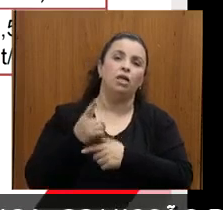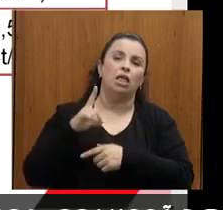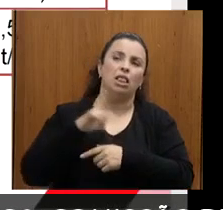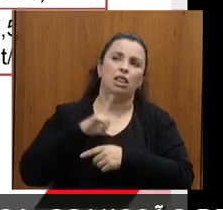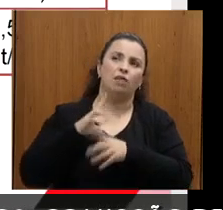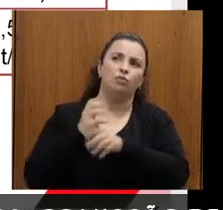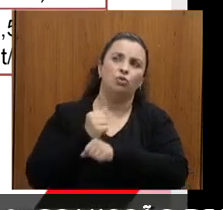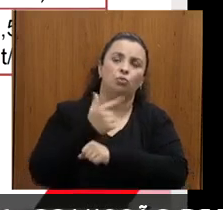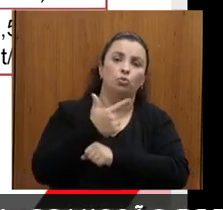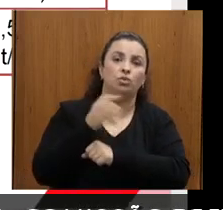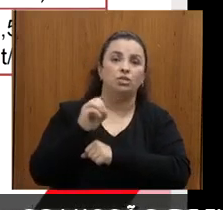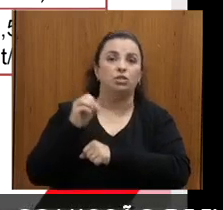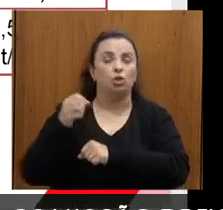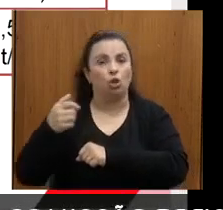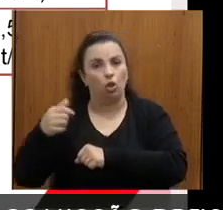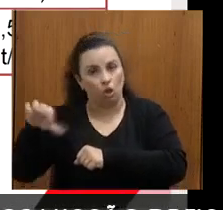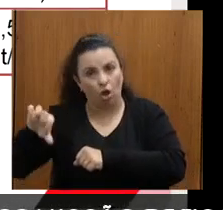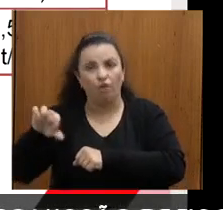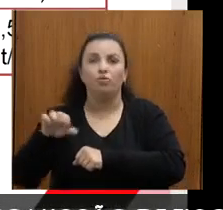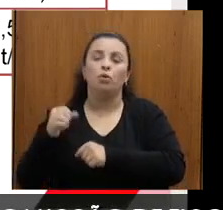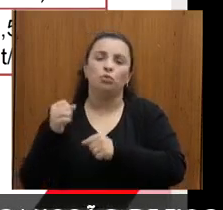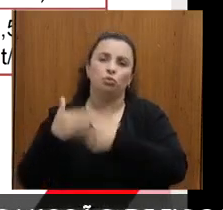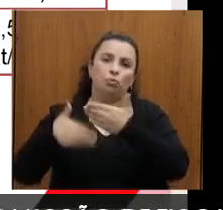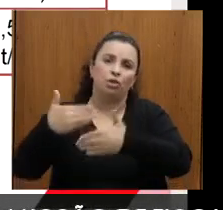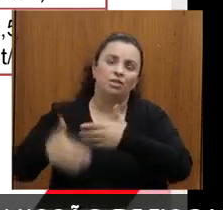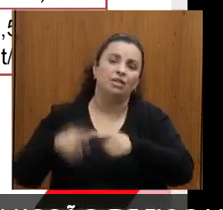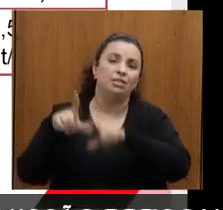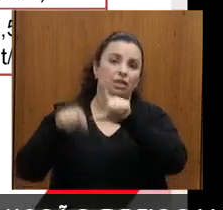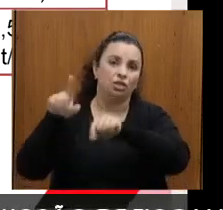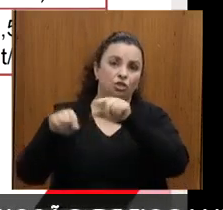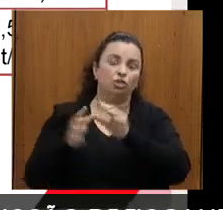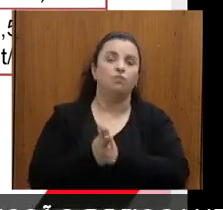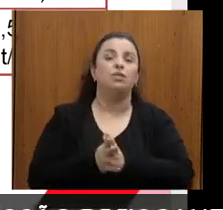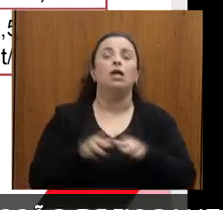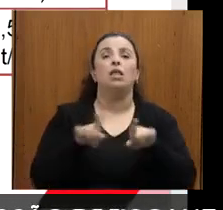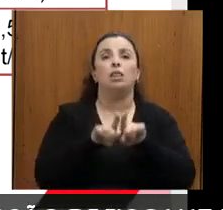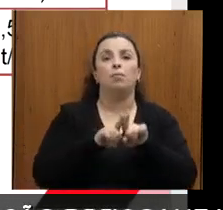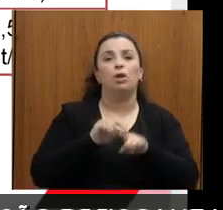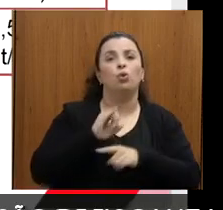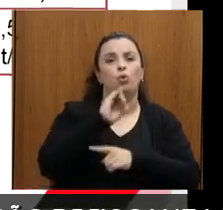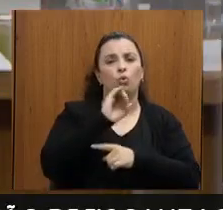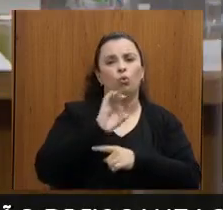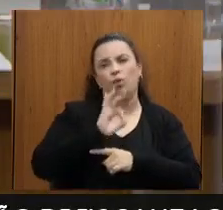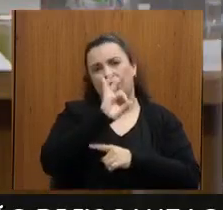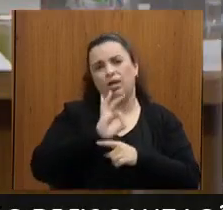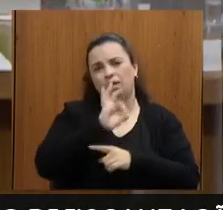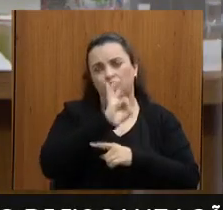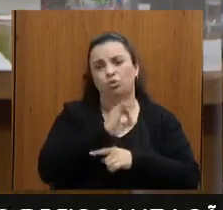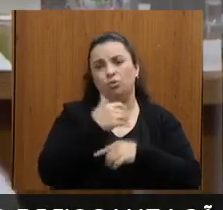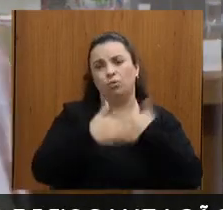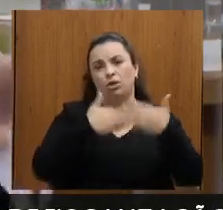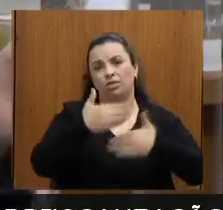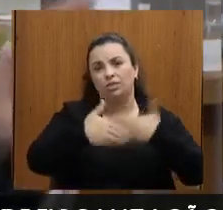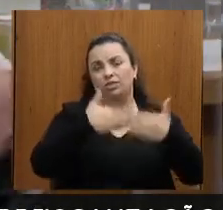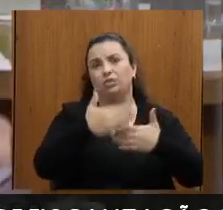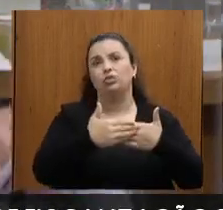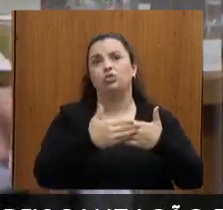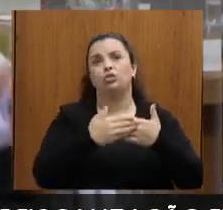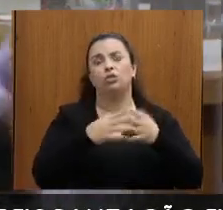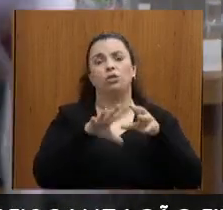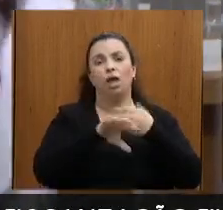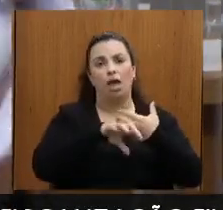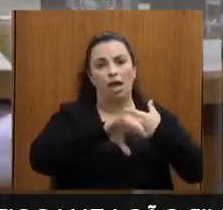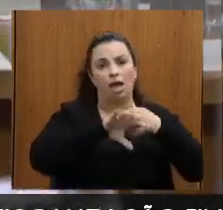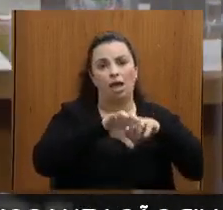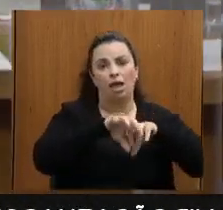de processos seletivos, o índice de transformação digital, que eu já até citei, atingimos nesse ano 74,5%,